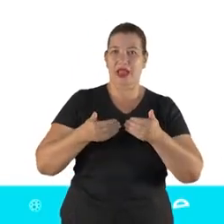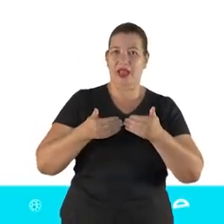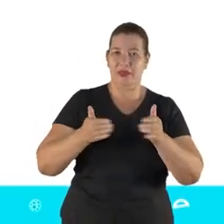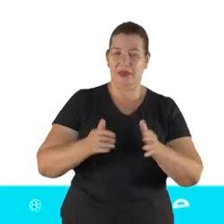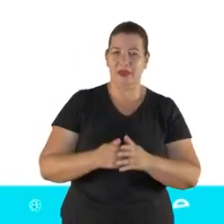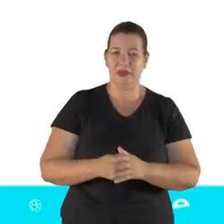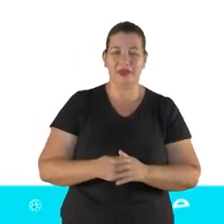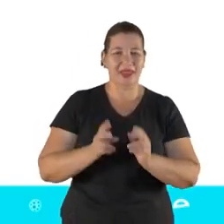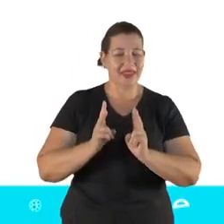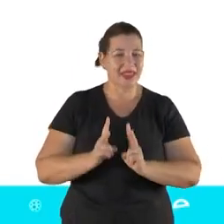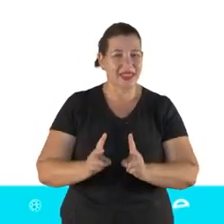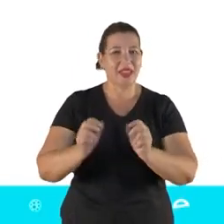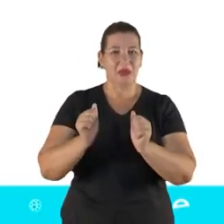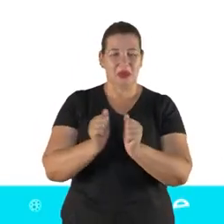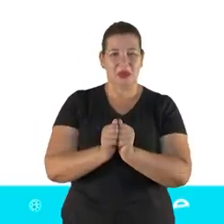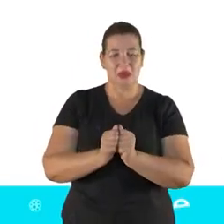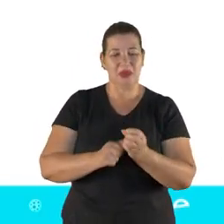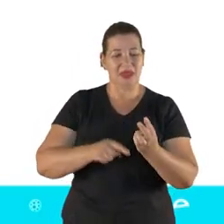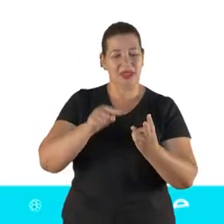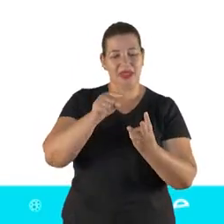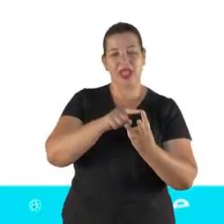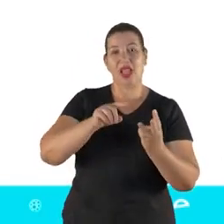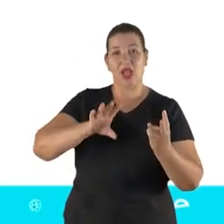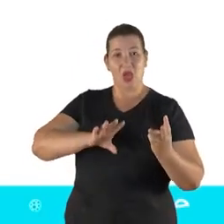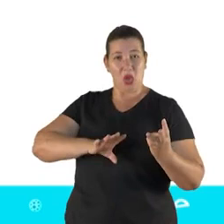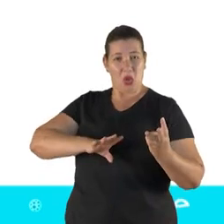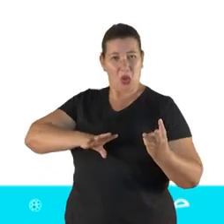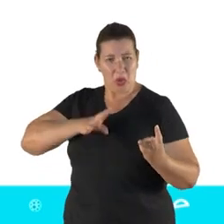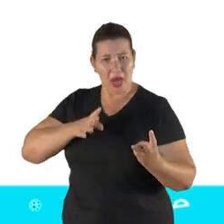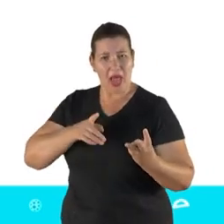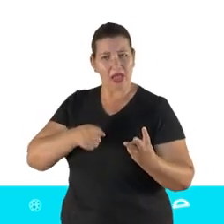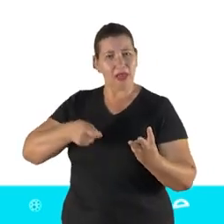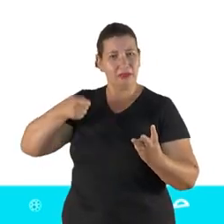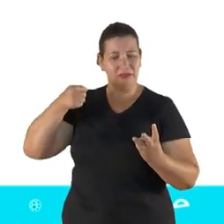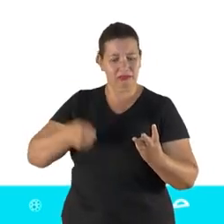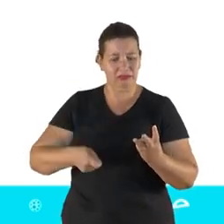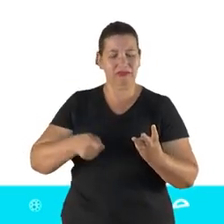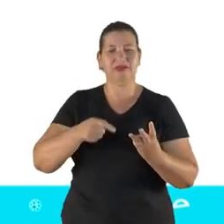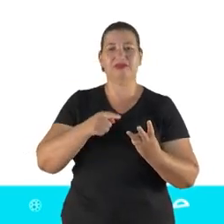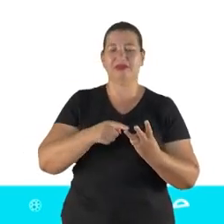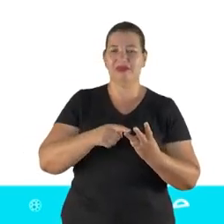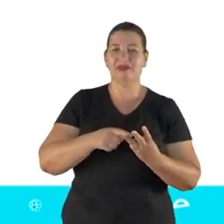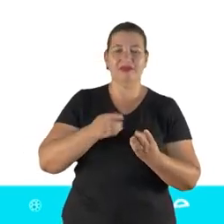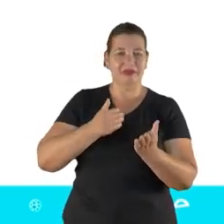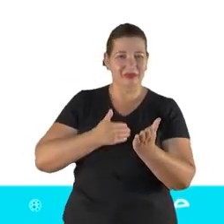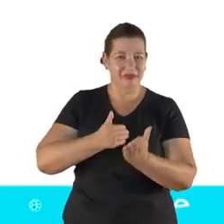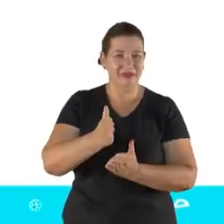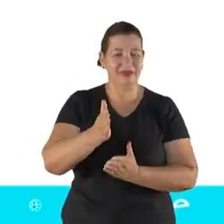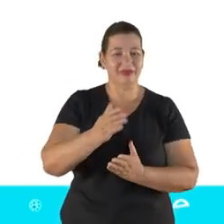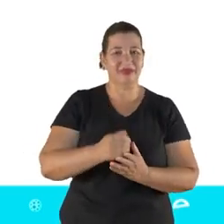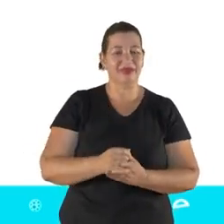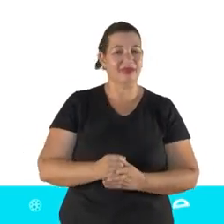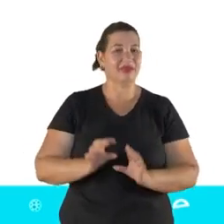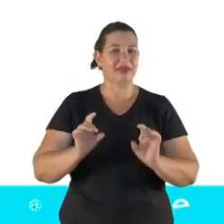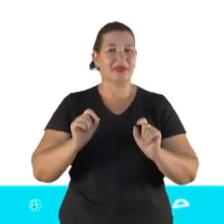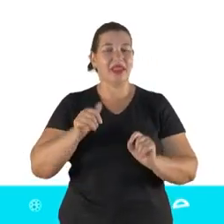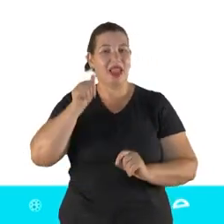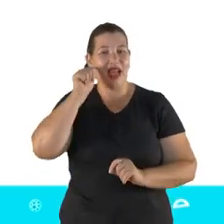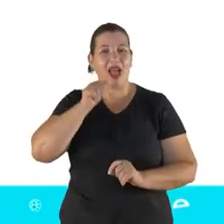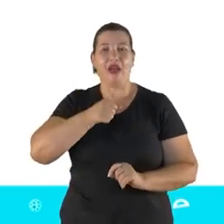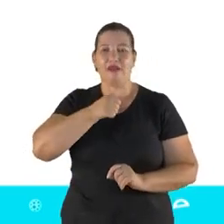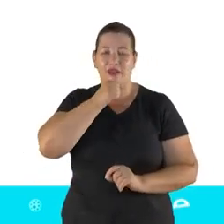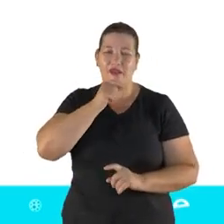Ao lado das inseparáveis coragem, audácia e determinação que especialmente para